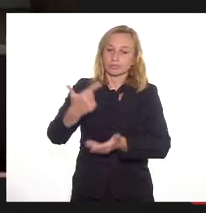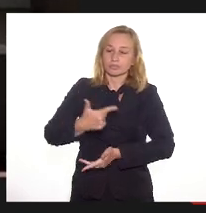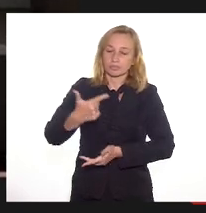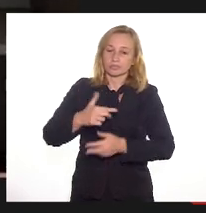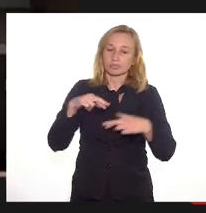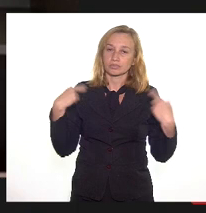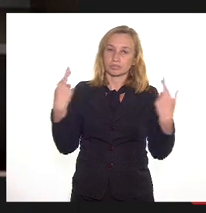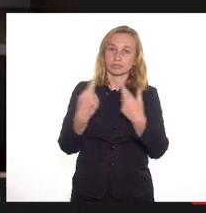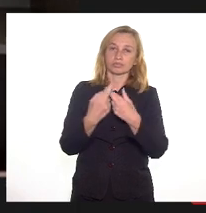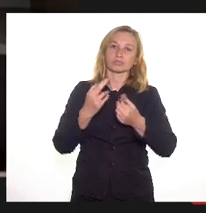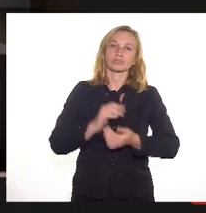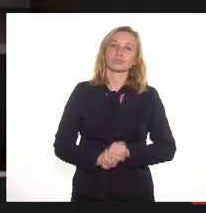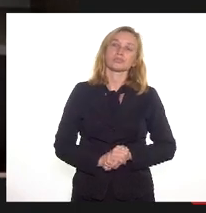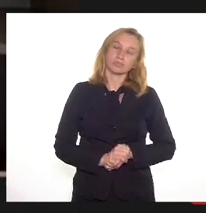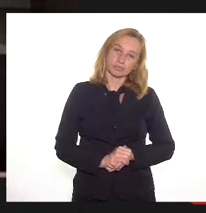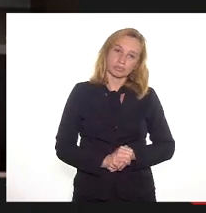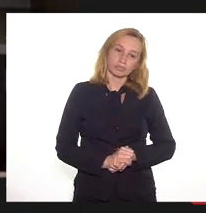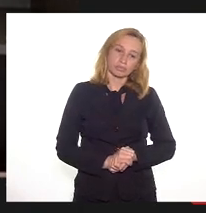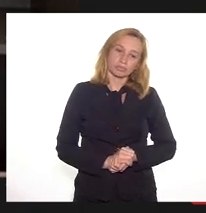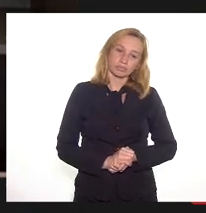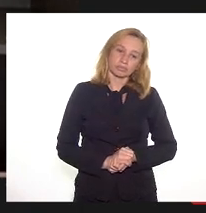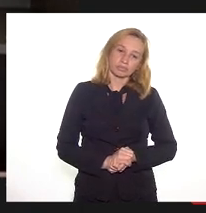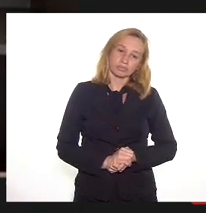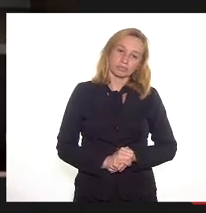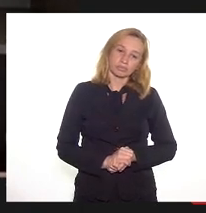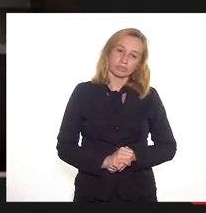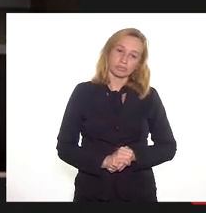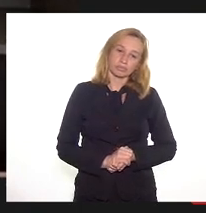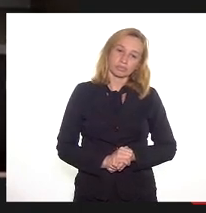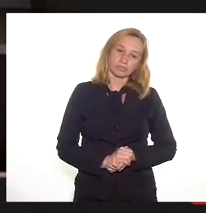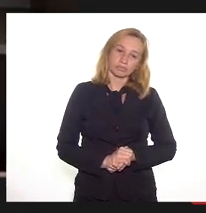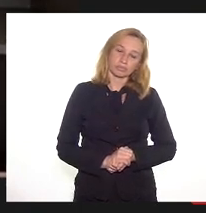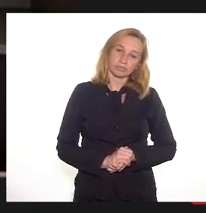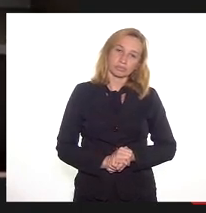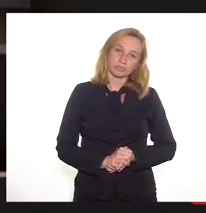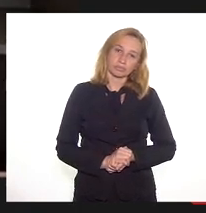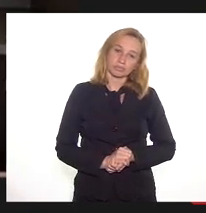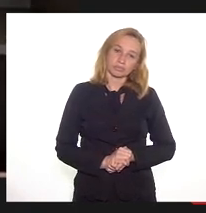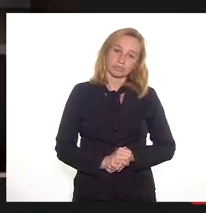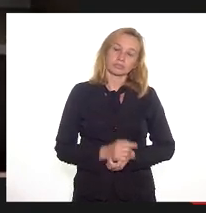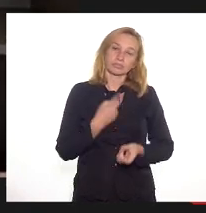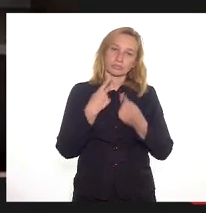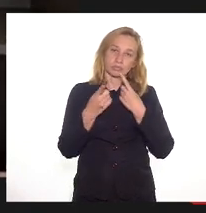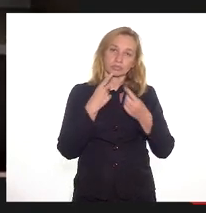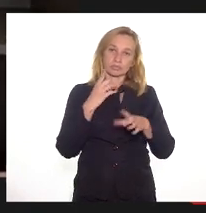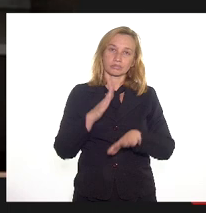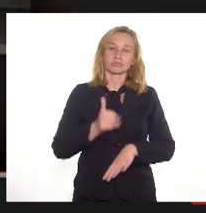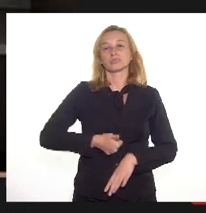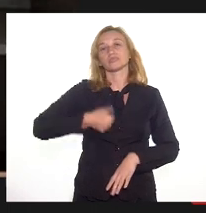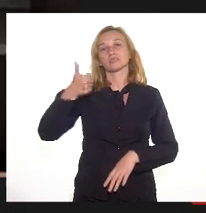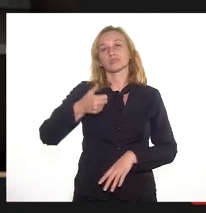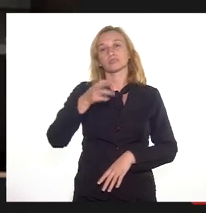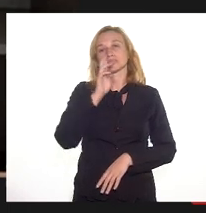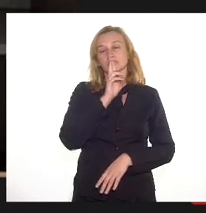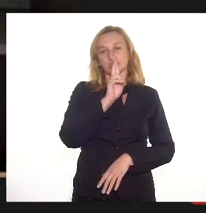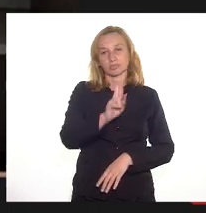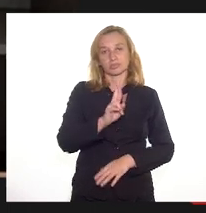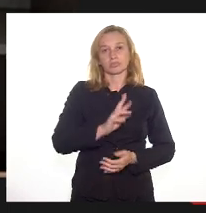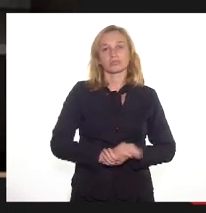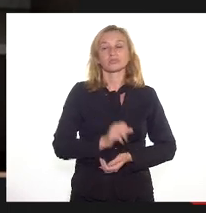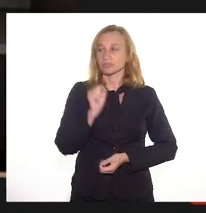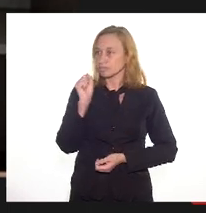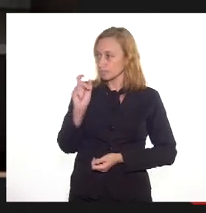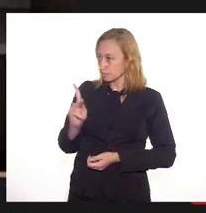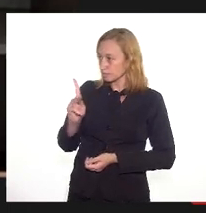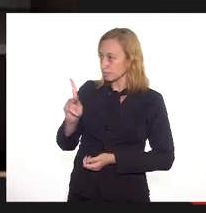momento, uma próxima reunião, né, para nós debatermos essas respostas. Pode